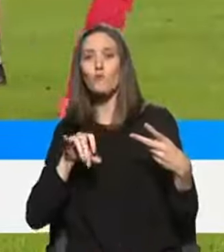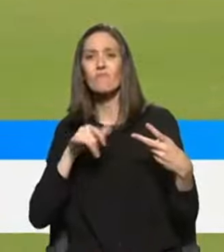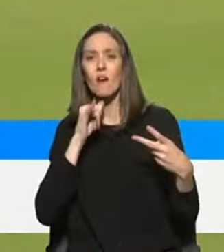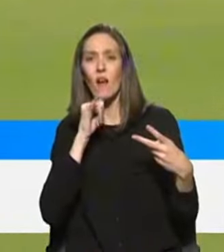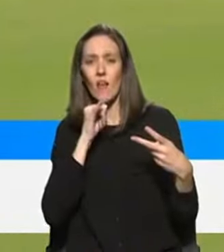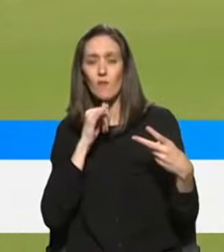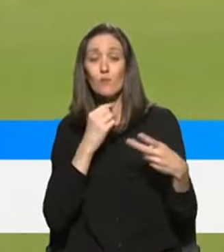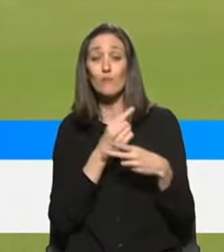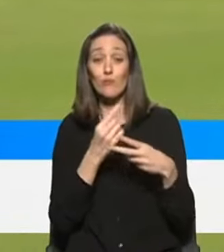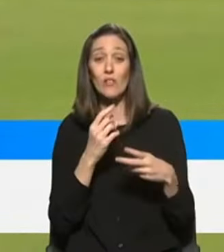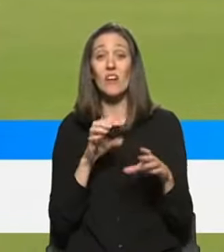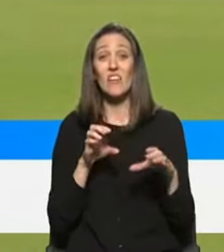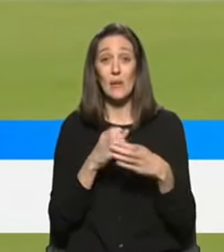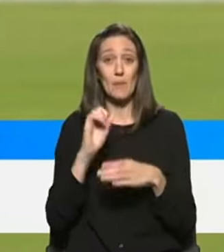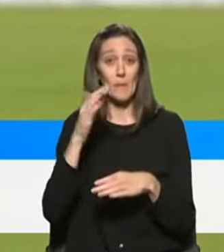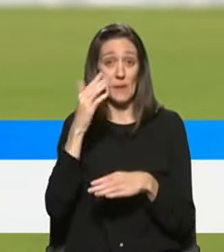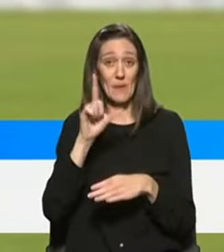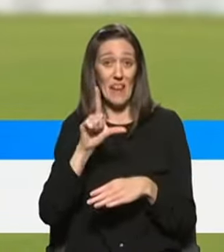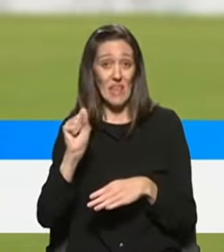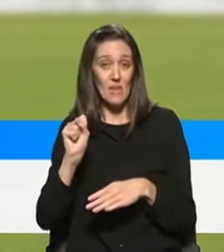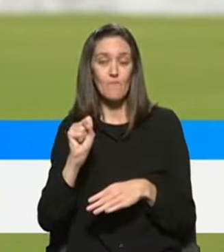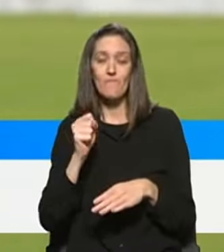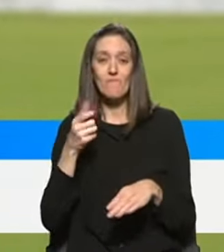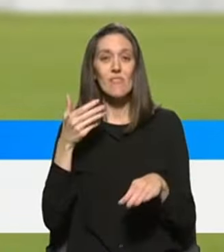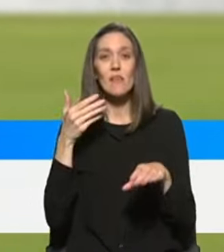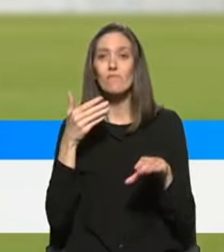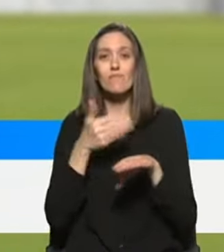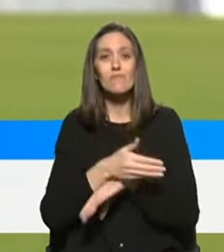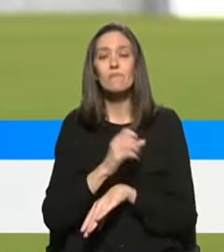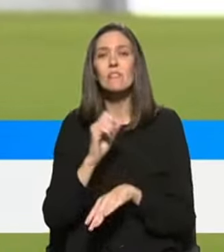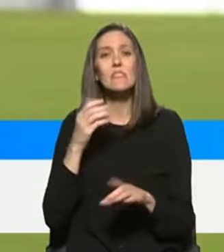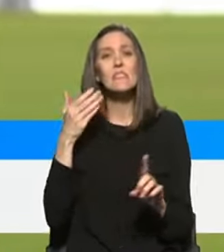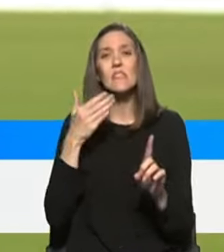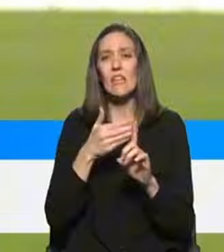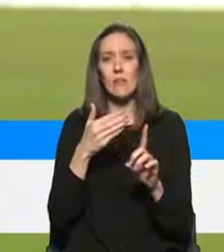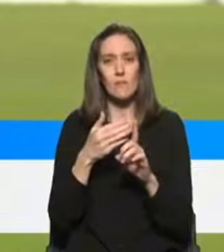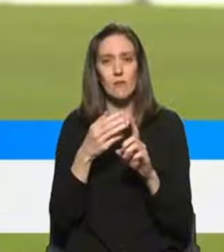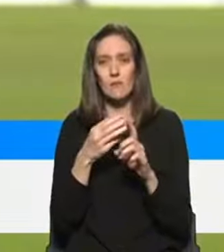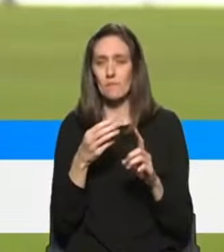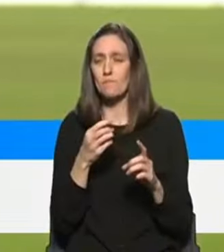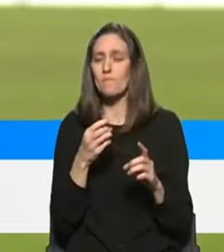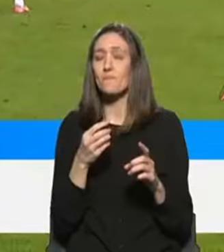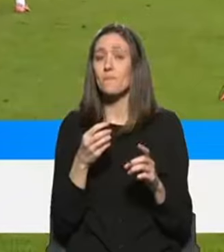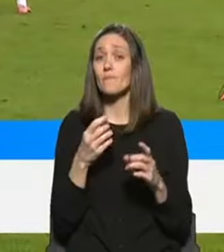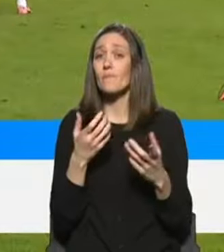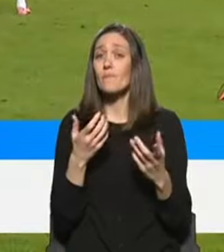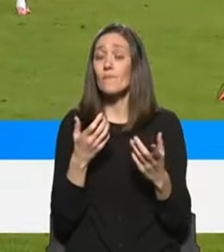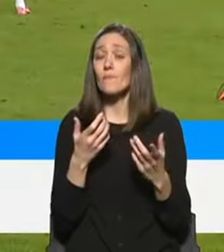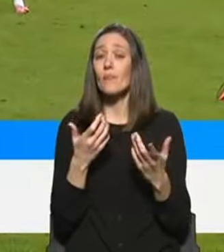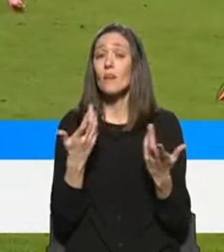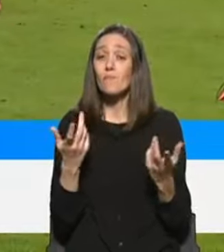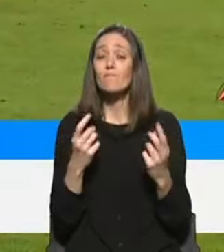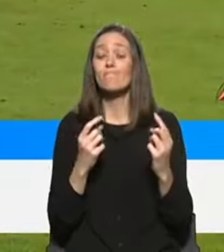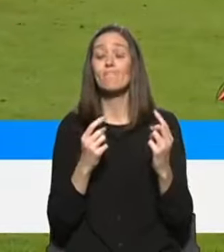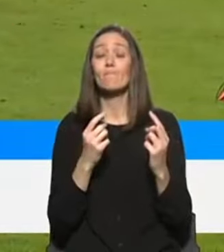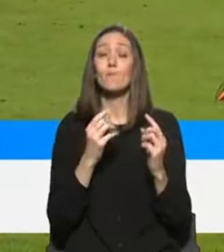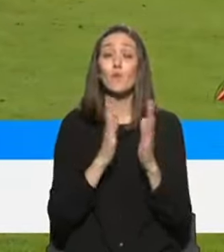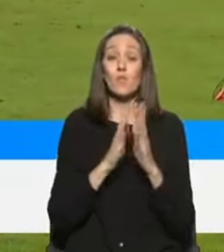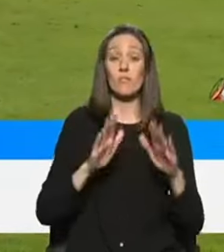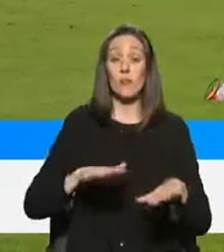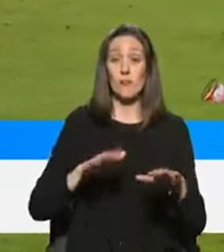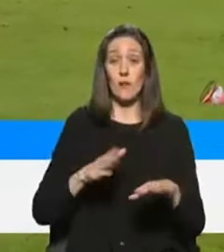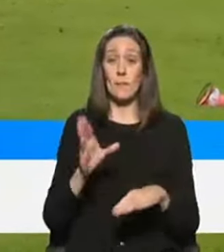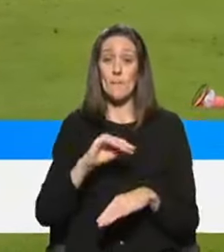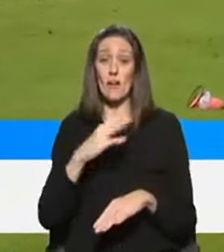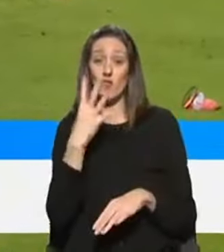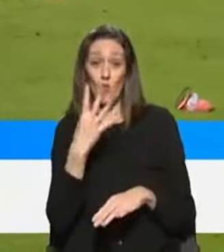as equipas da Primeira Liga entram diretamente para a terceira eliminatória. Tendo como barómetro o campeonato, o Santa Clara tem mais